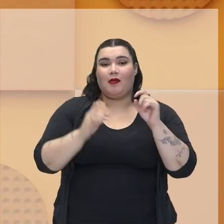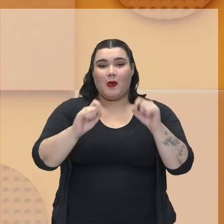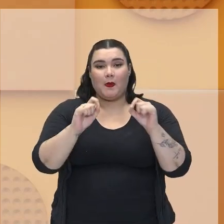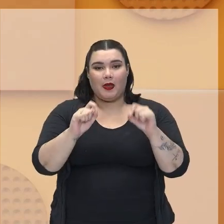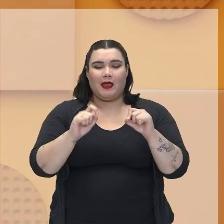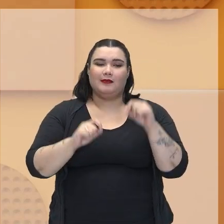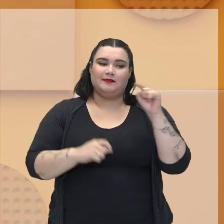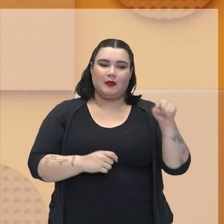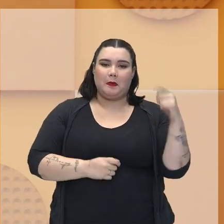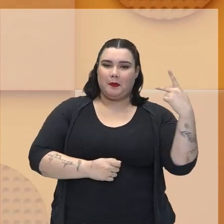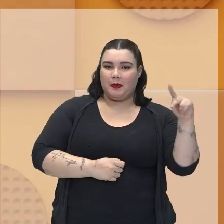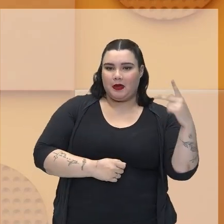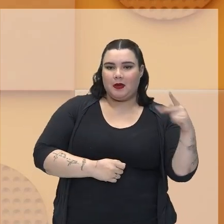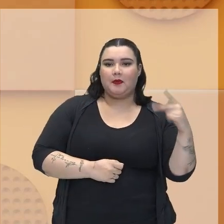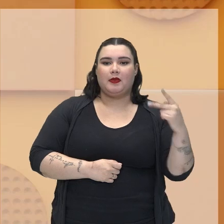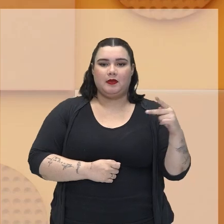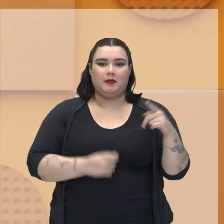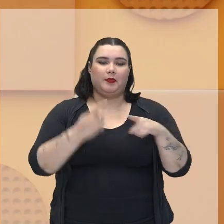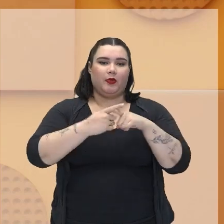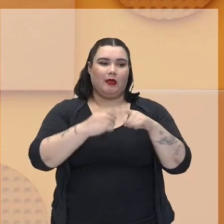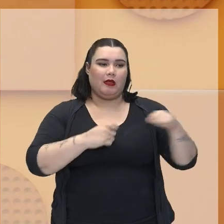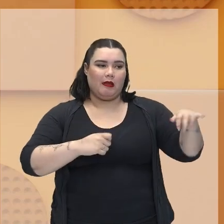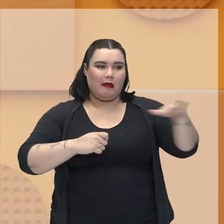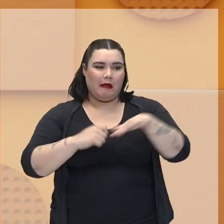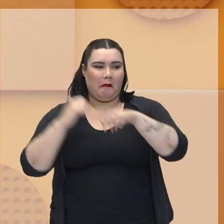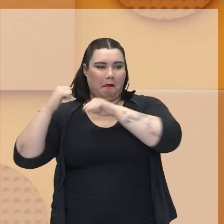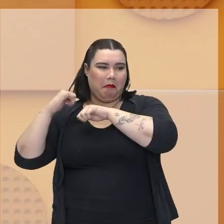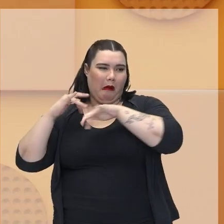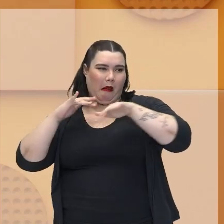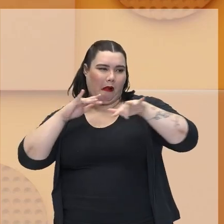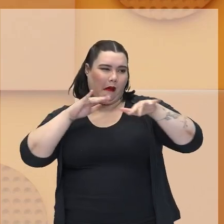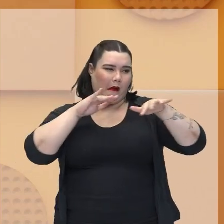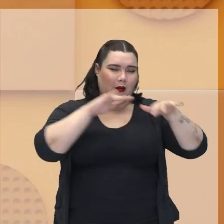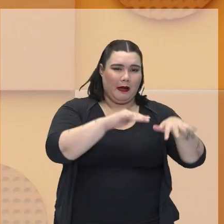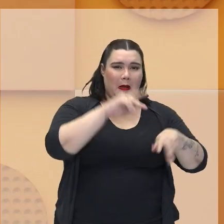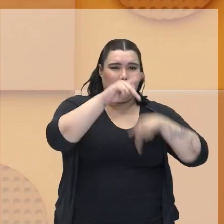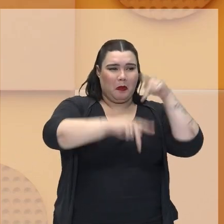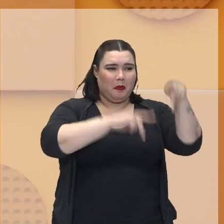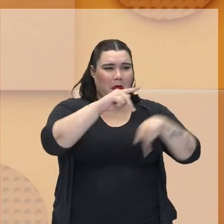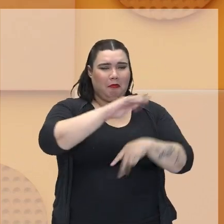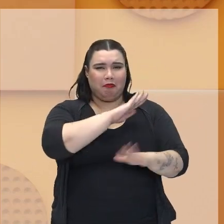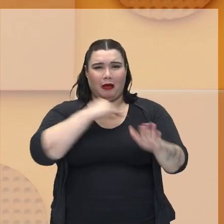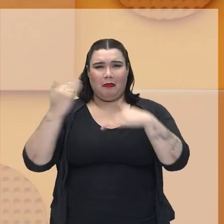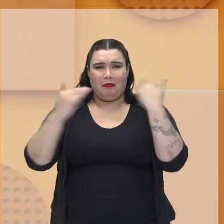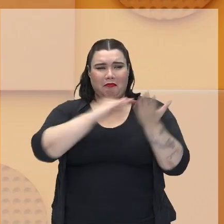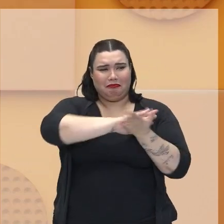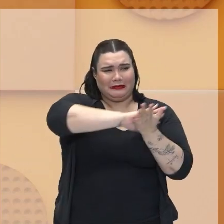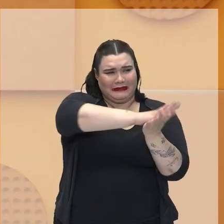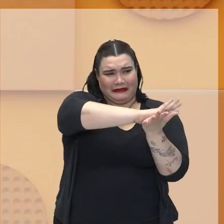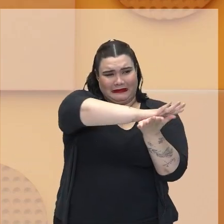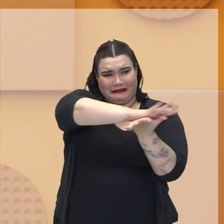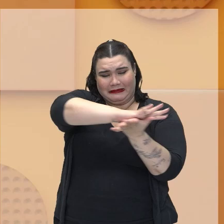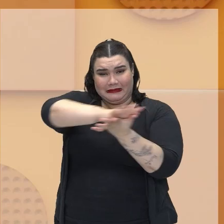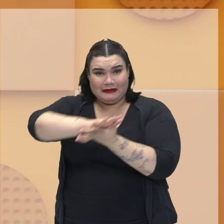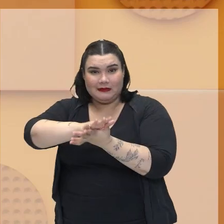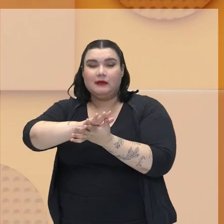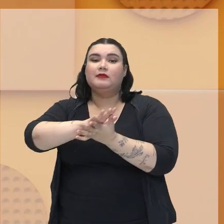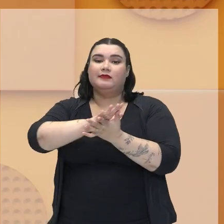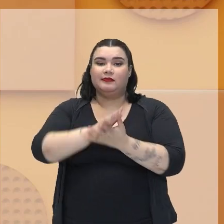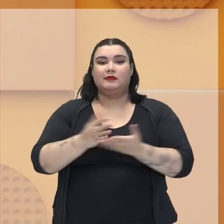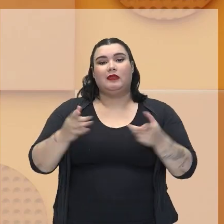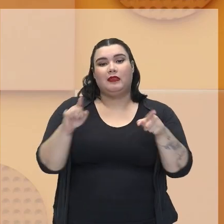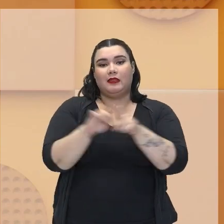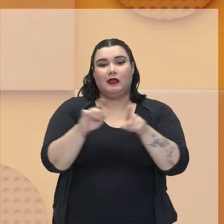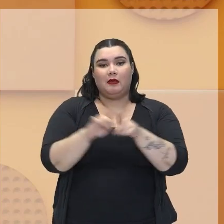justamente o Paraguai, que teve seu território invadido, teve sua população massacrada e quase que dizimada, e basicamente teve o